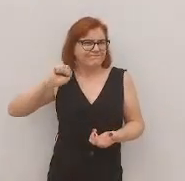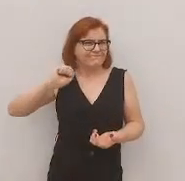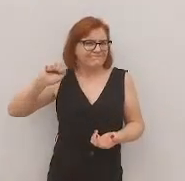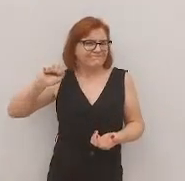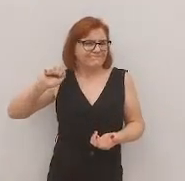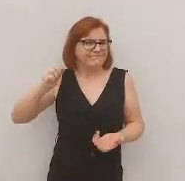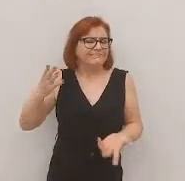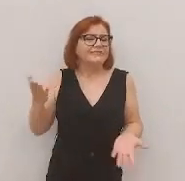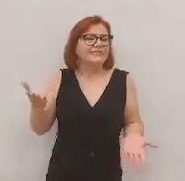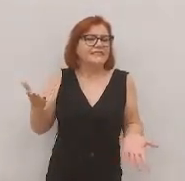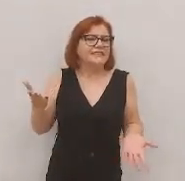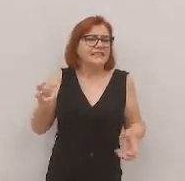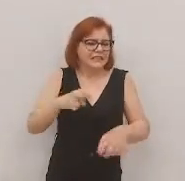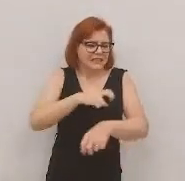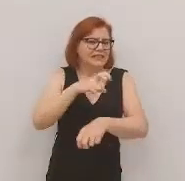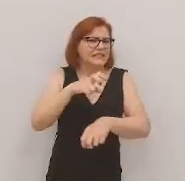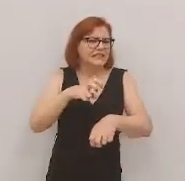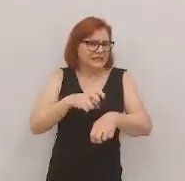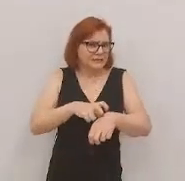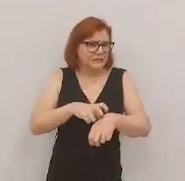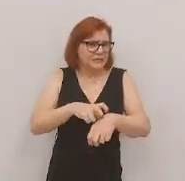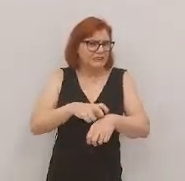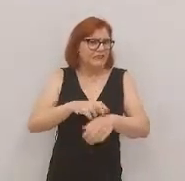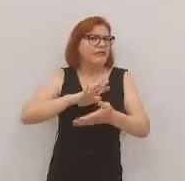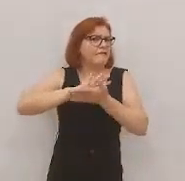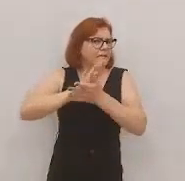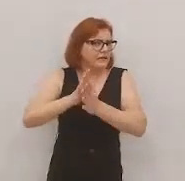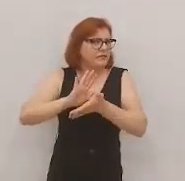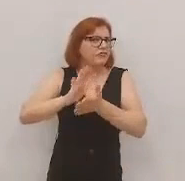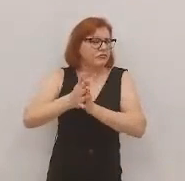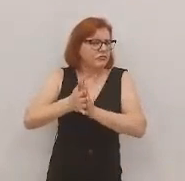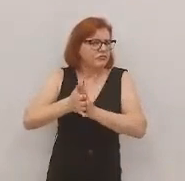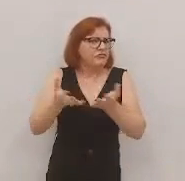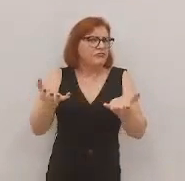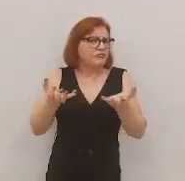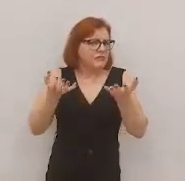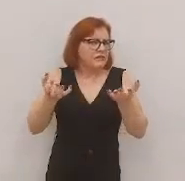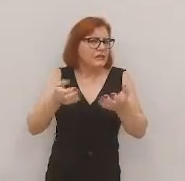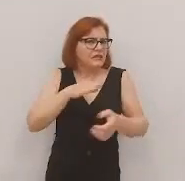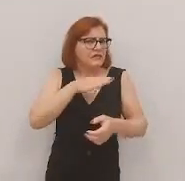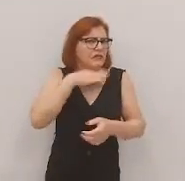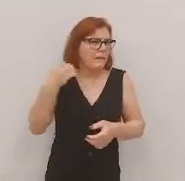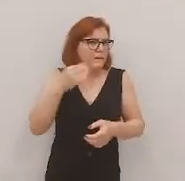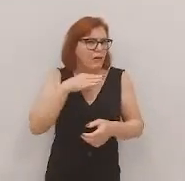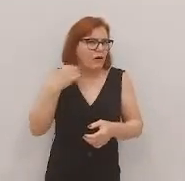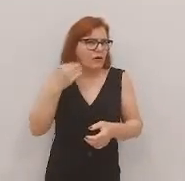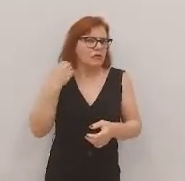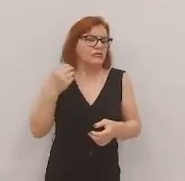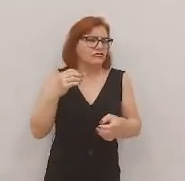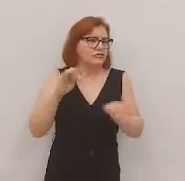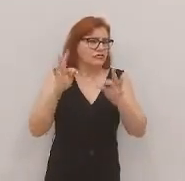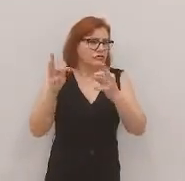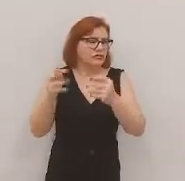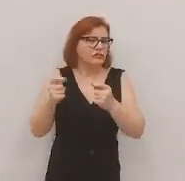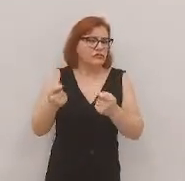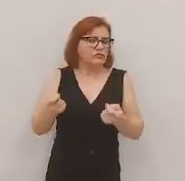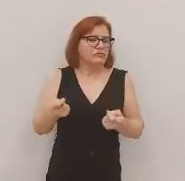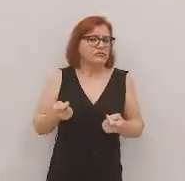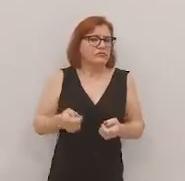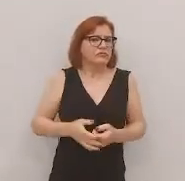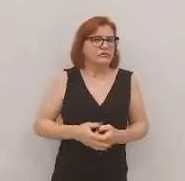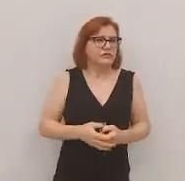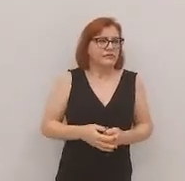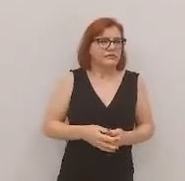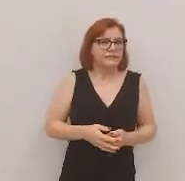Gente, aquela serpente era ou não era assassina? Desde o princípio. Caim